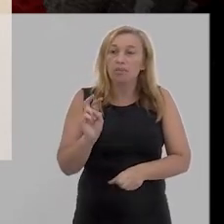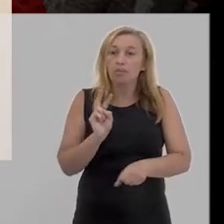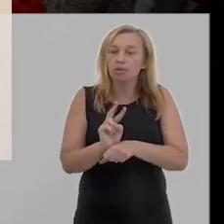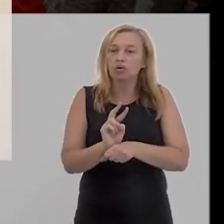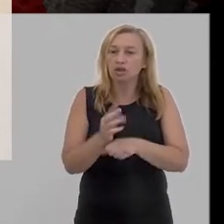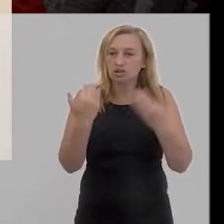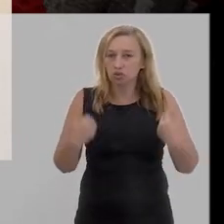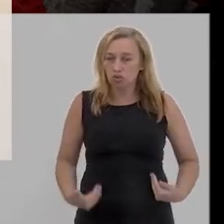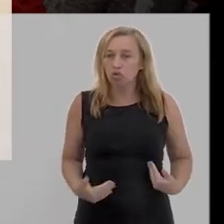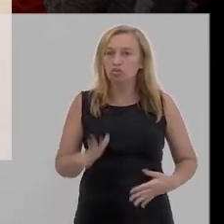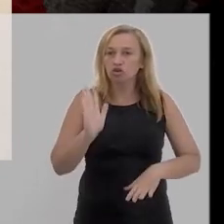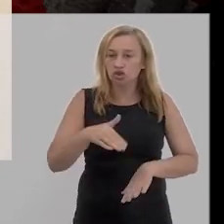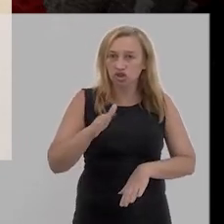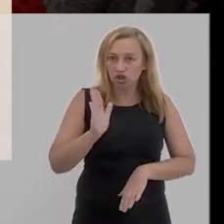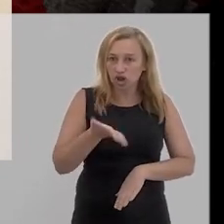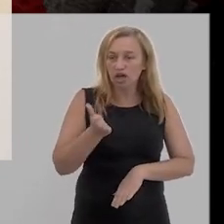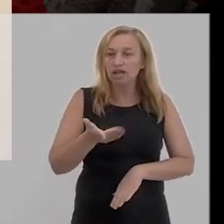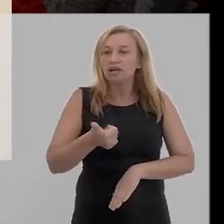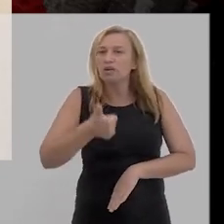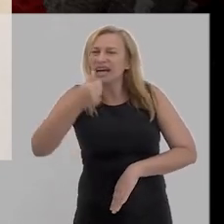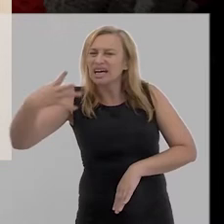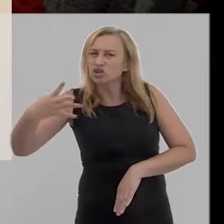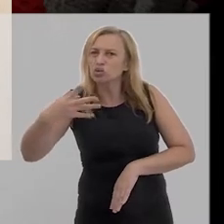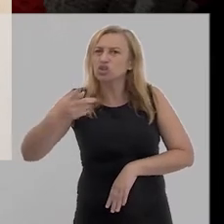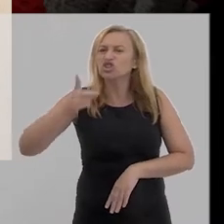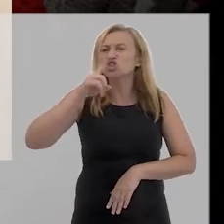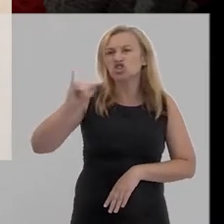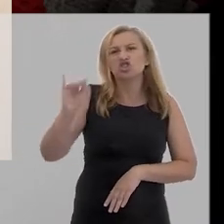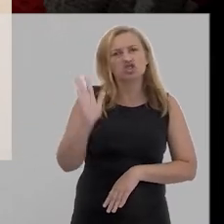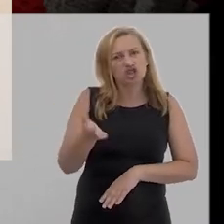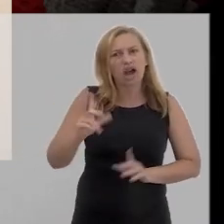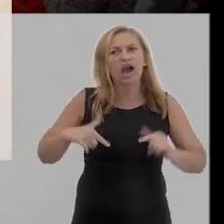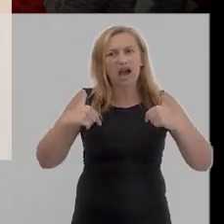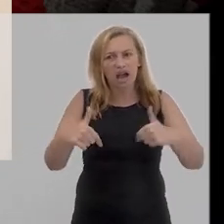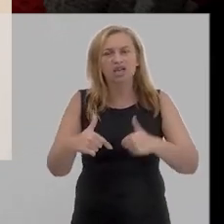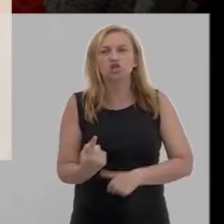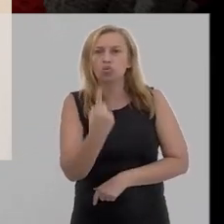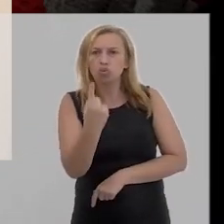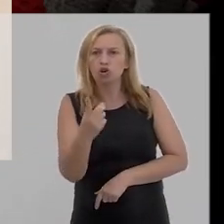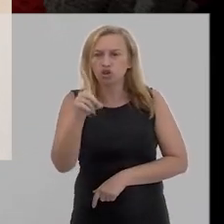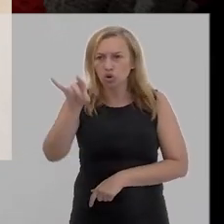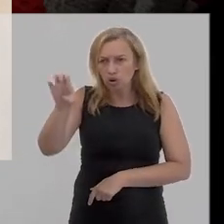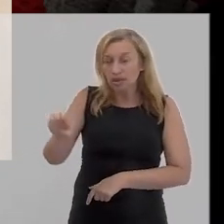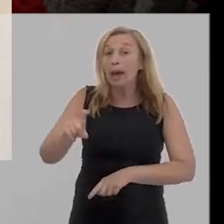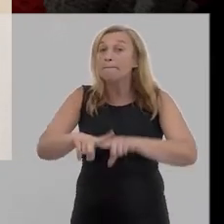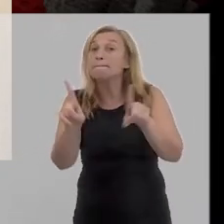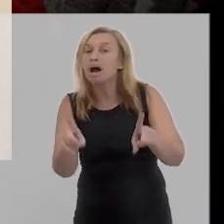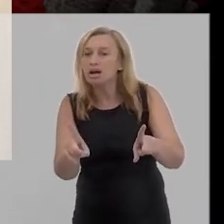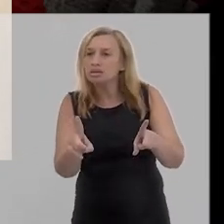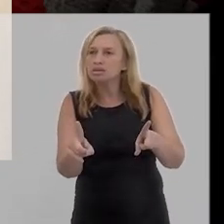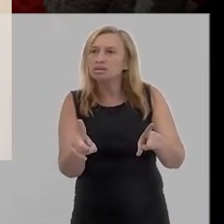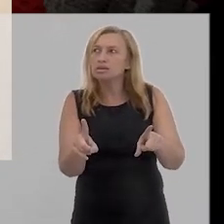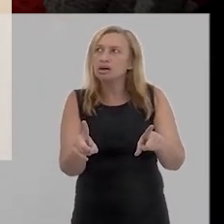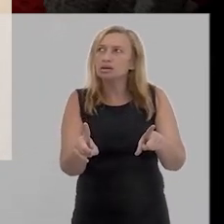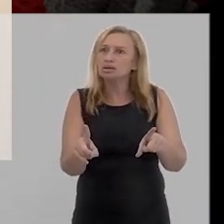ele já está bem alto depois de 14 dias. Já funciona com uma dose, mas